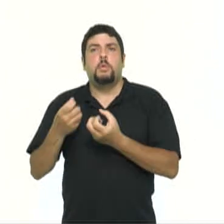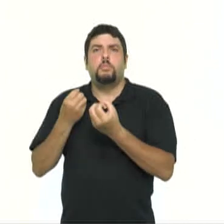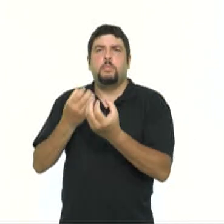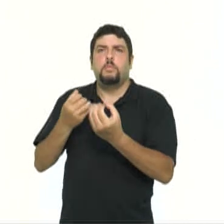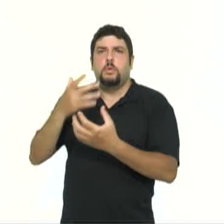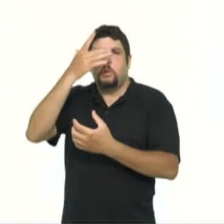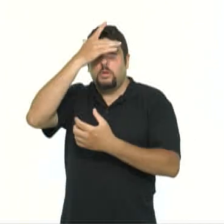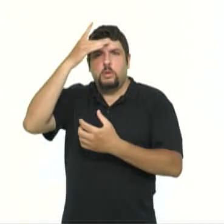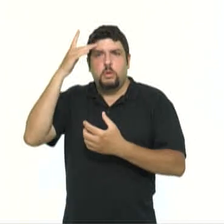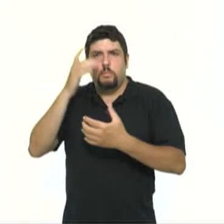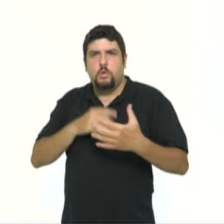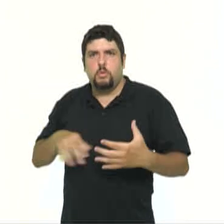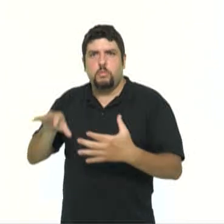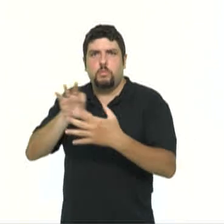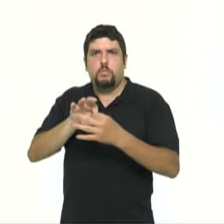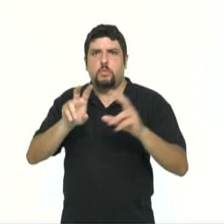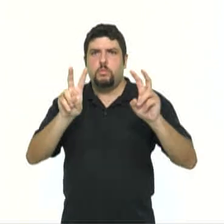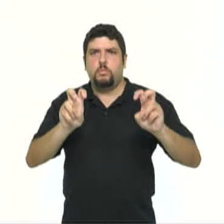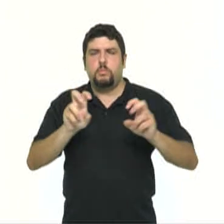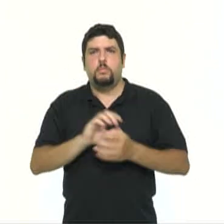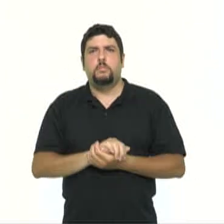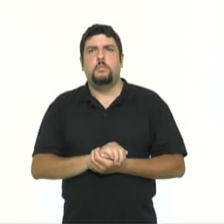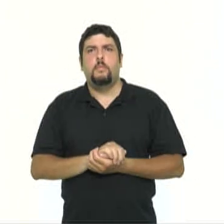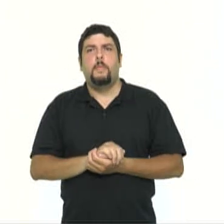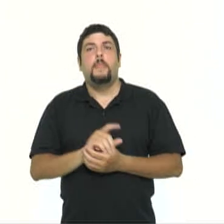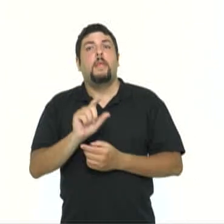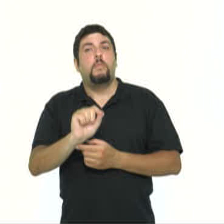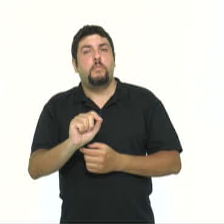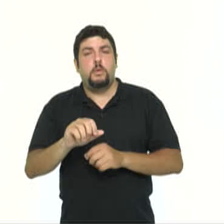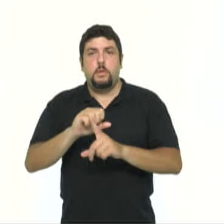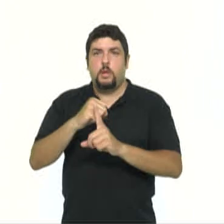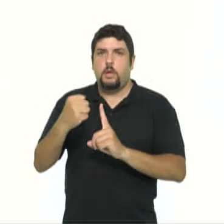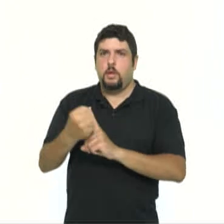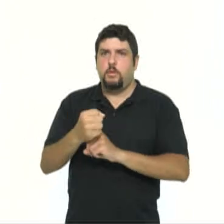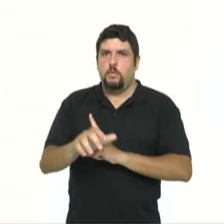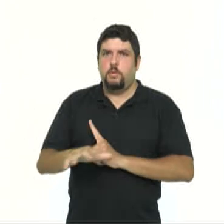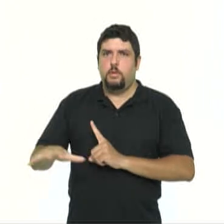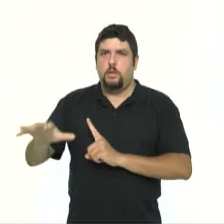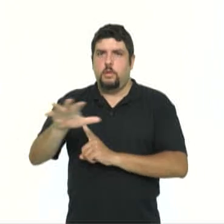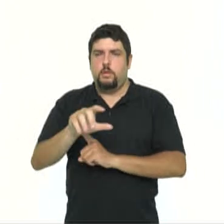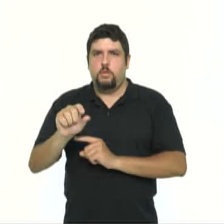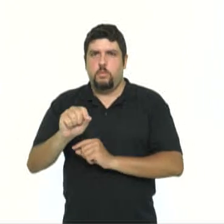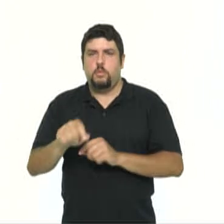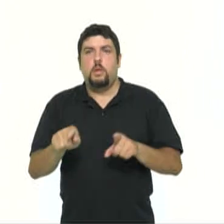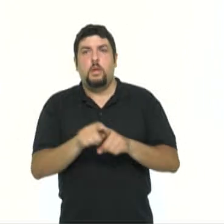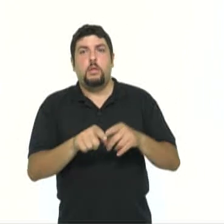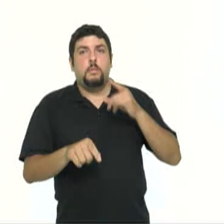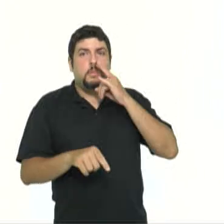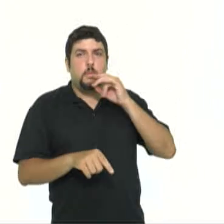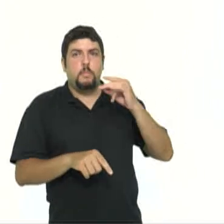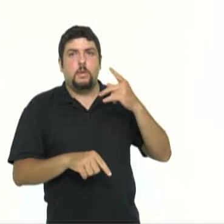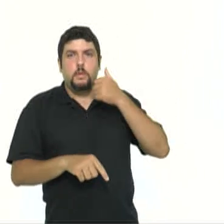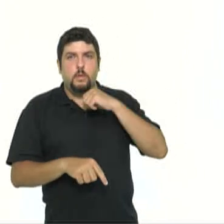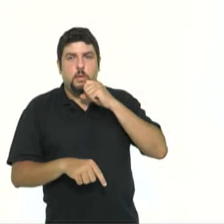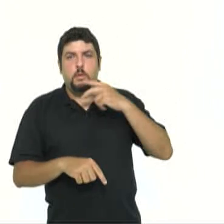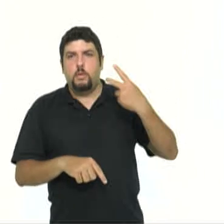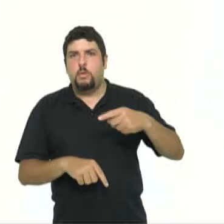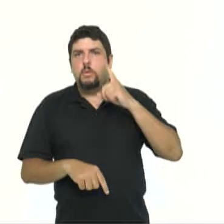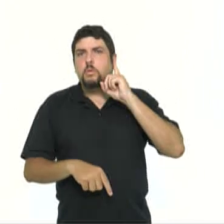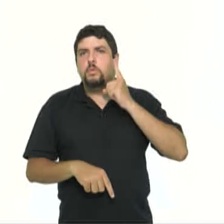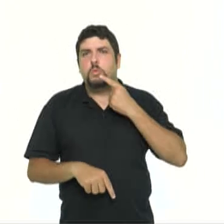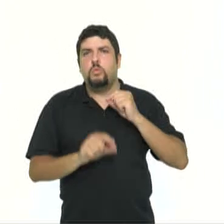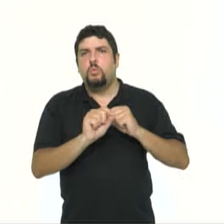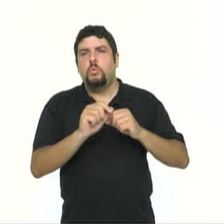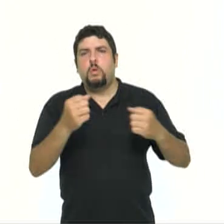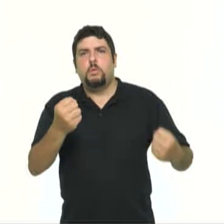de pessoas envolvidas com o tema, para que a sociedade civil, em especial os pais dos surdos, não seja